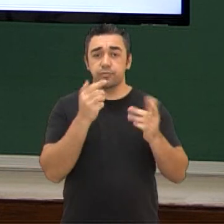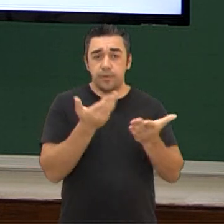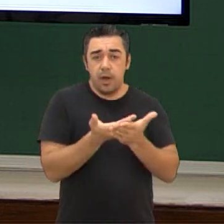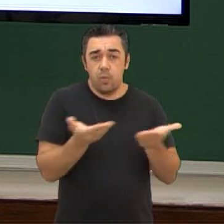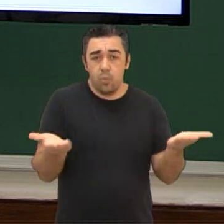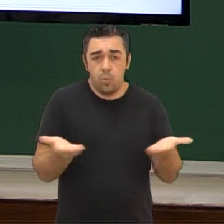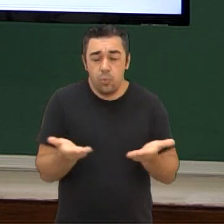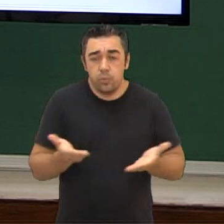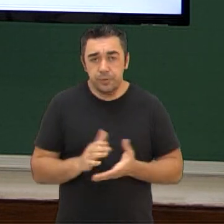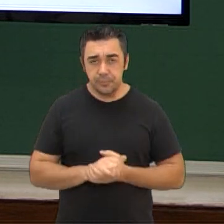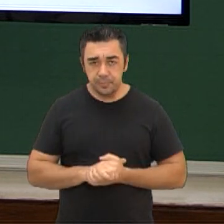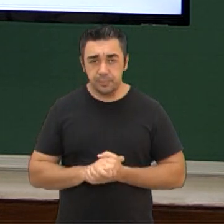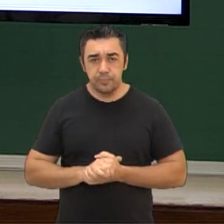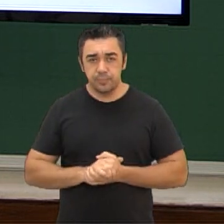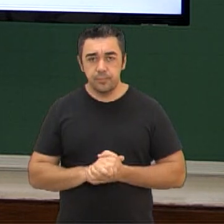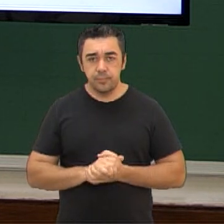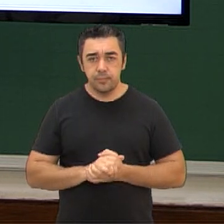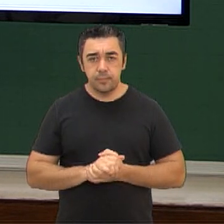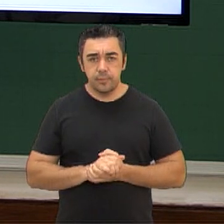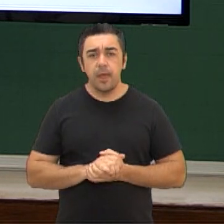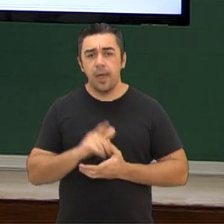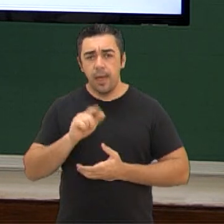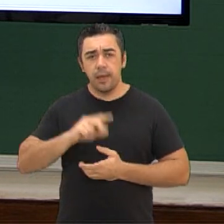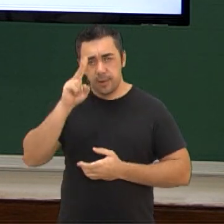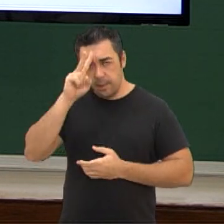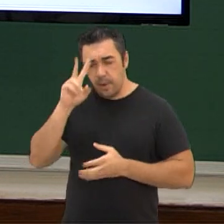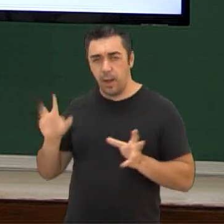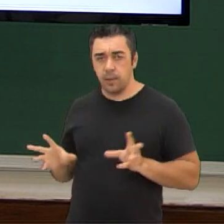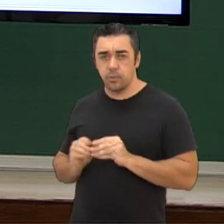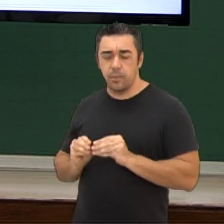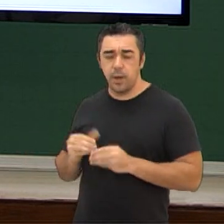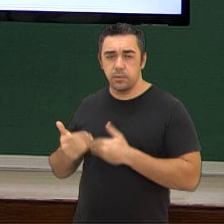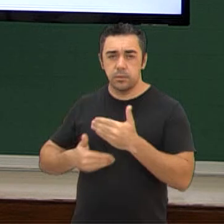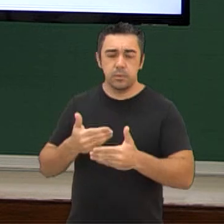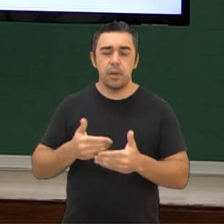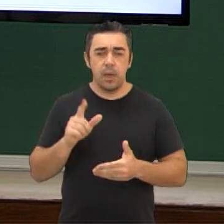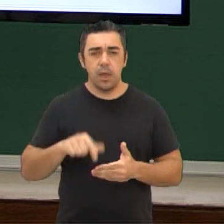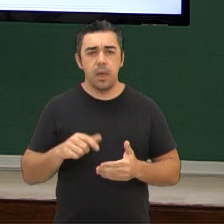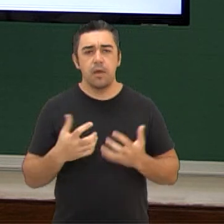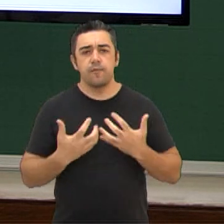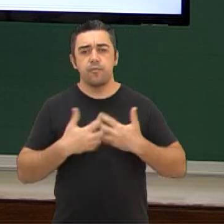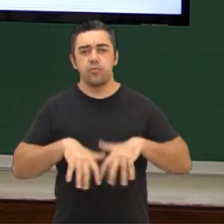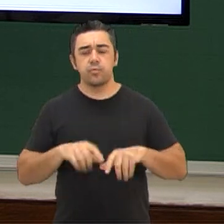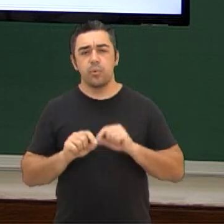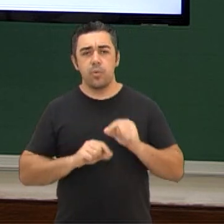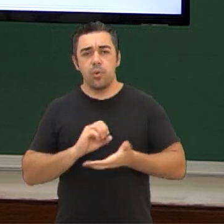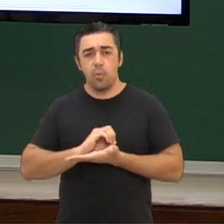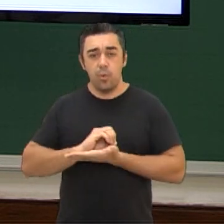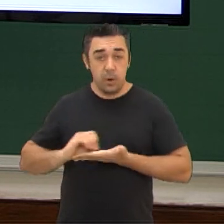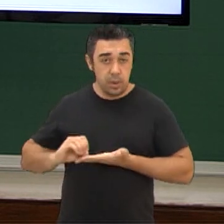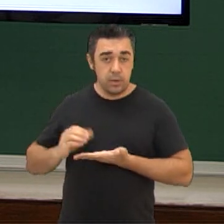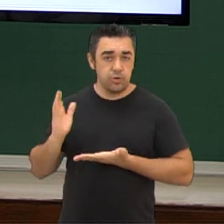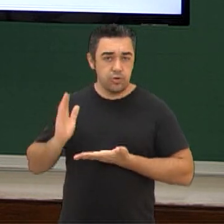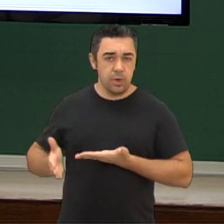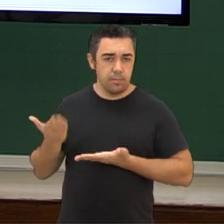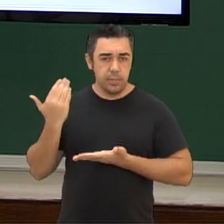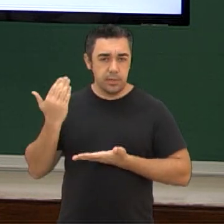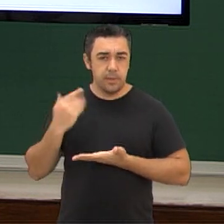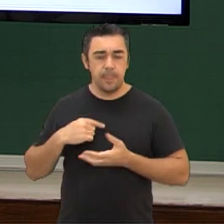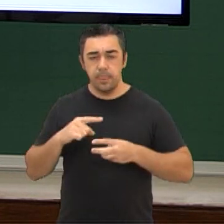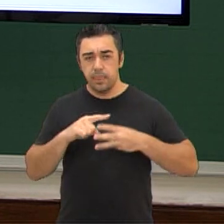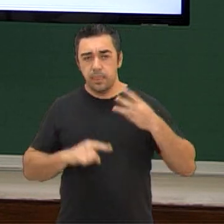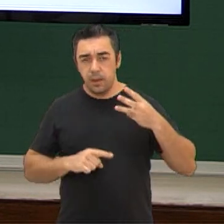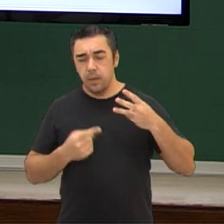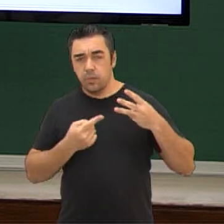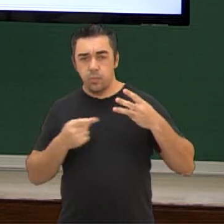aula de hoje, gente, é fazer uma retomada das funções orgânicas que nós trabalhamos anteriormente, tá? As 3